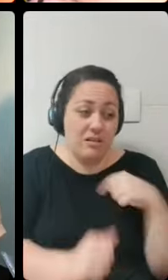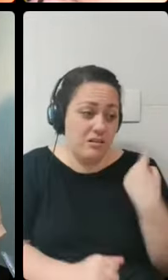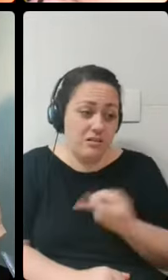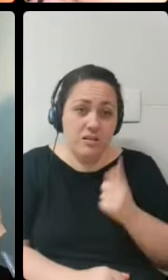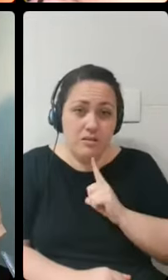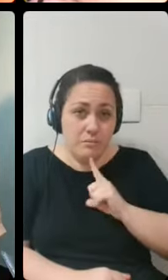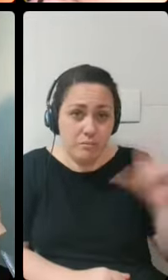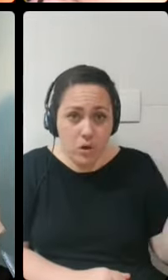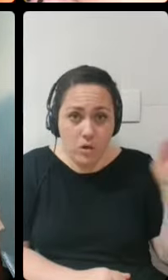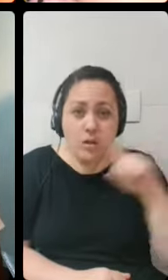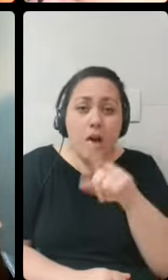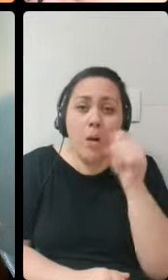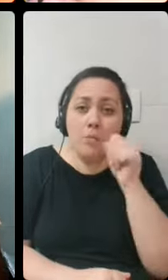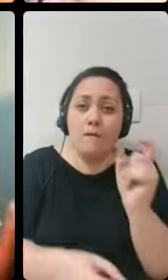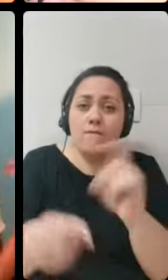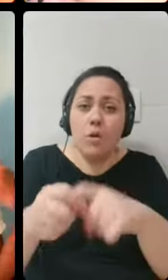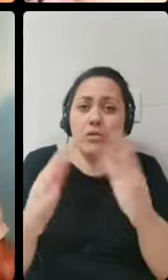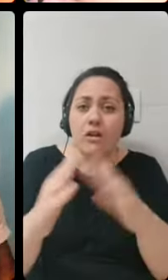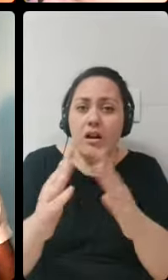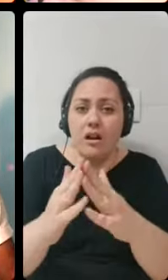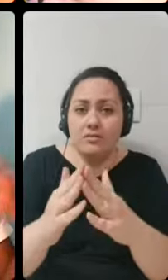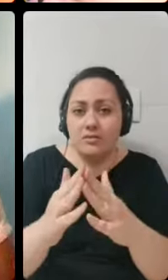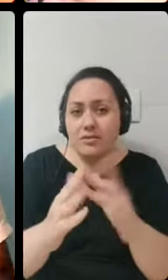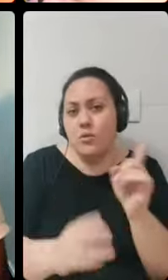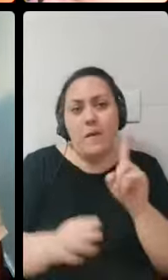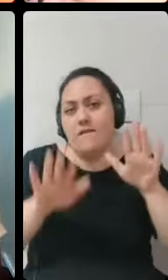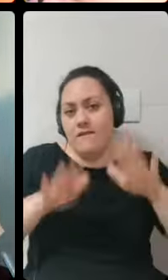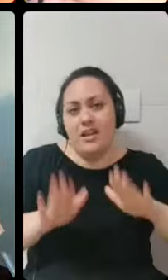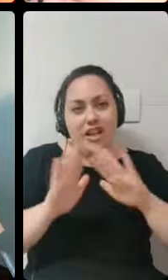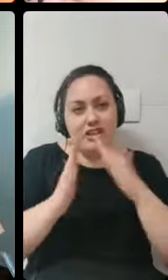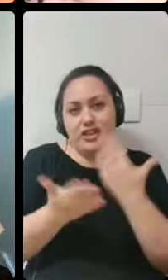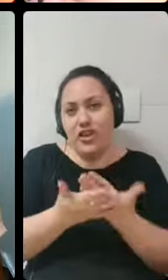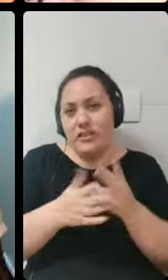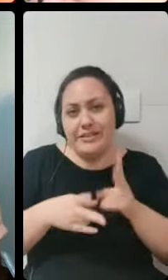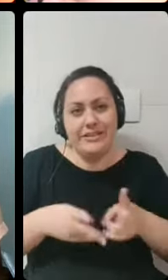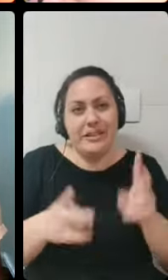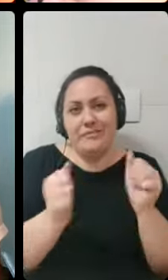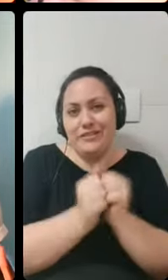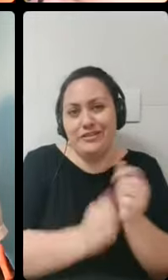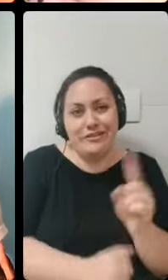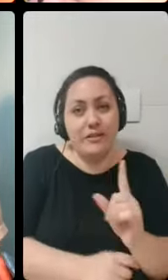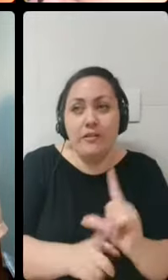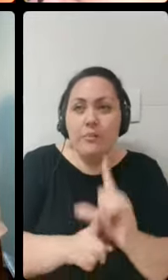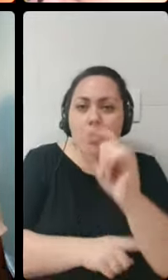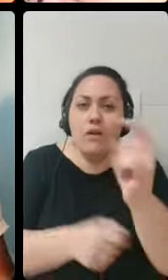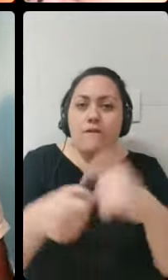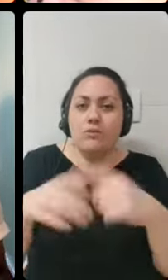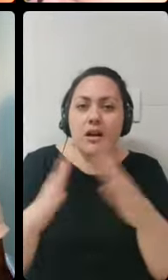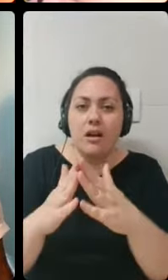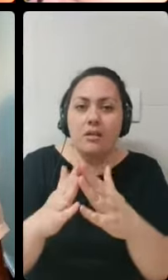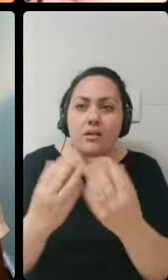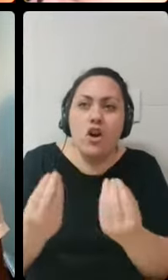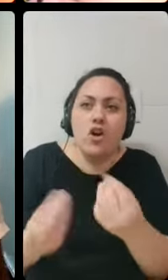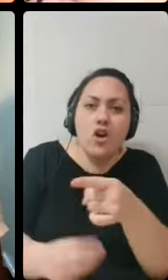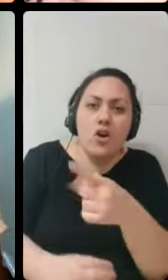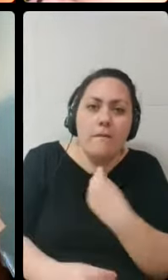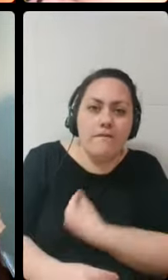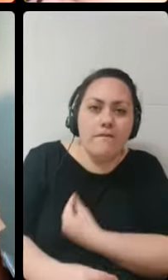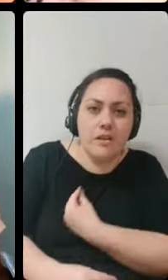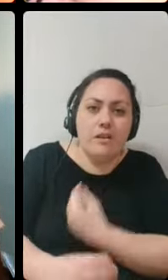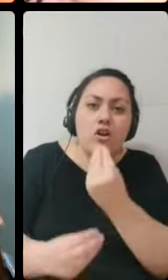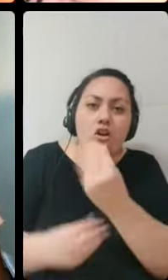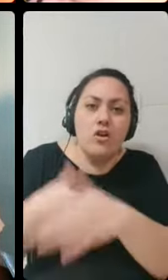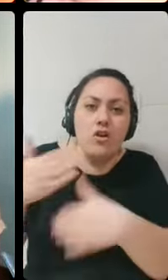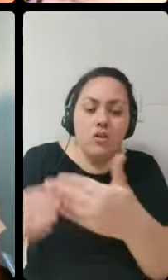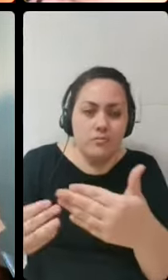casa dela. Não ia ficar ali, né? Não ia ficar o dia todo ali com a gente. O que poderia acontecer com ela? Como que, né? Então, a gente ficou